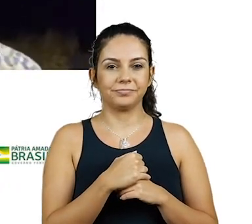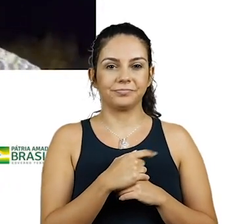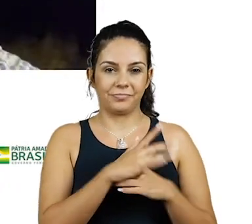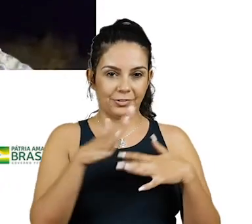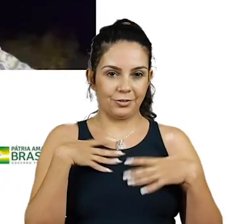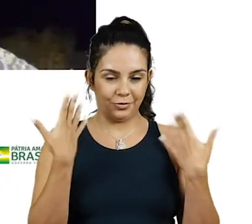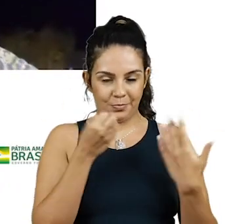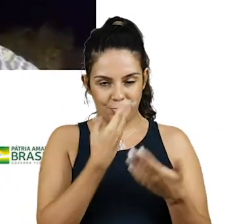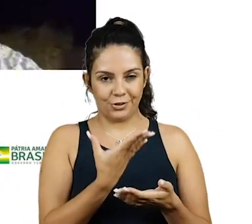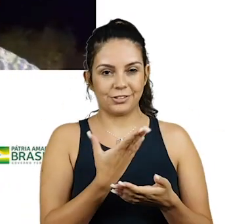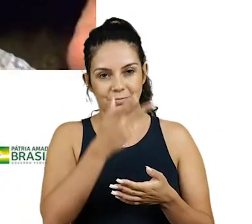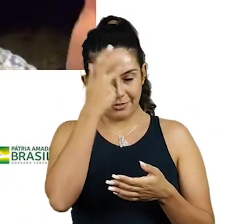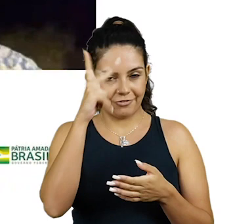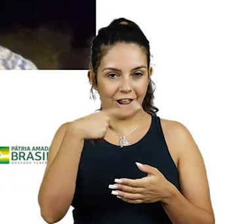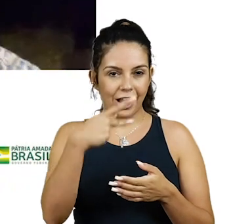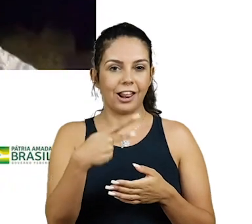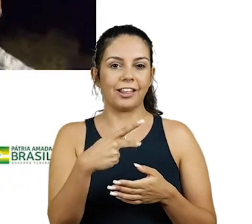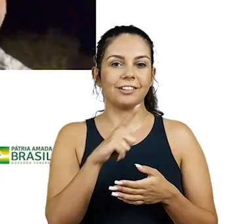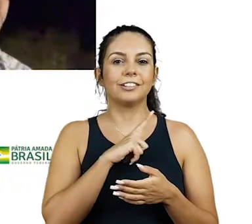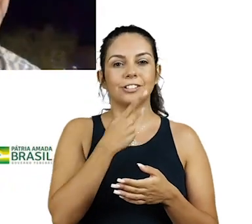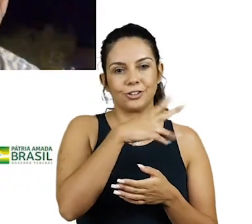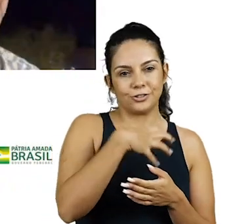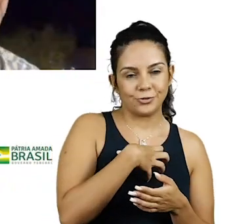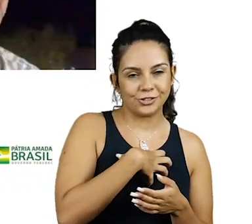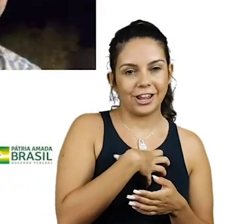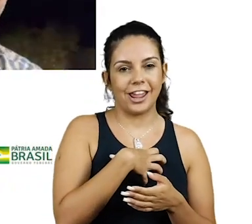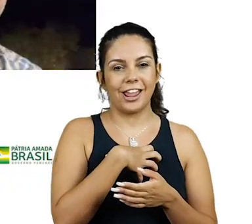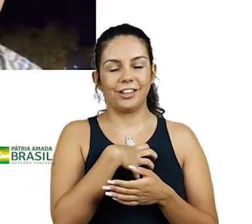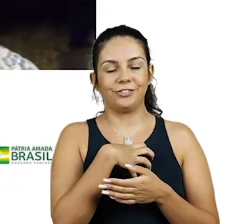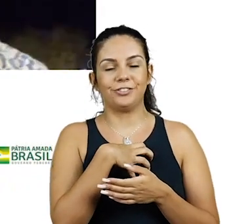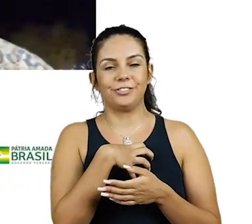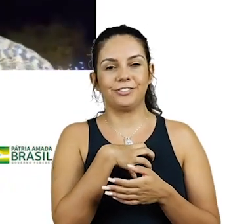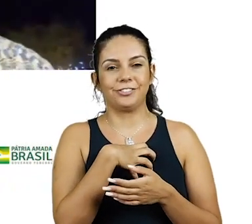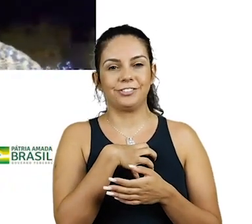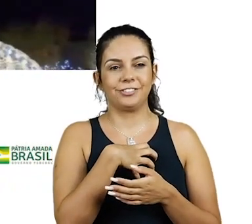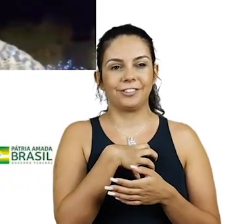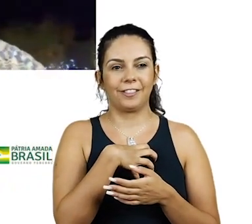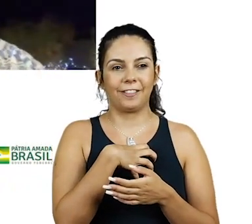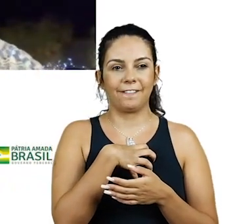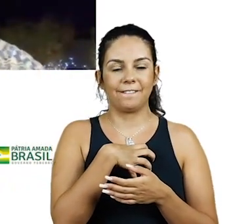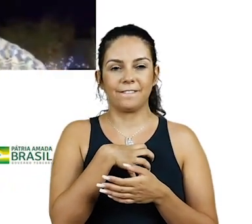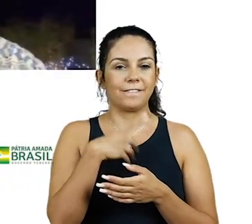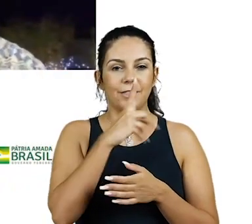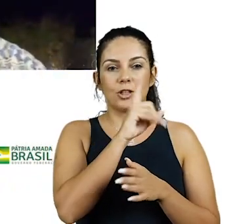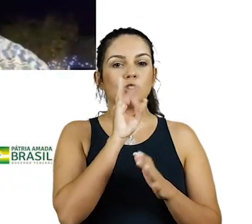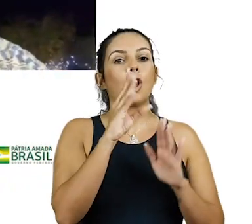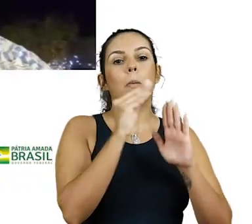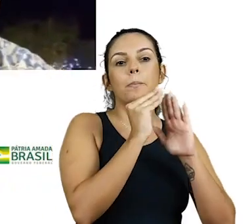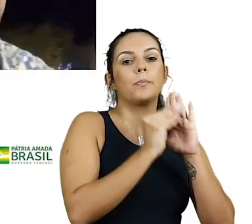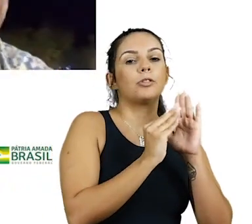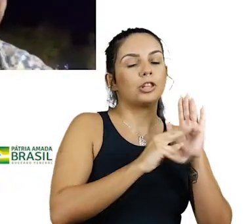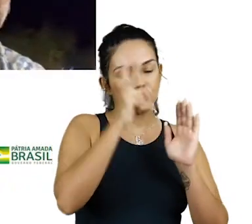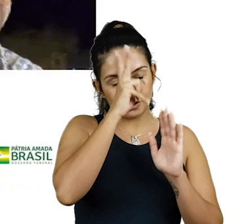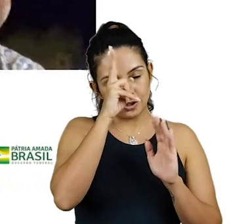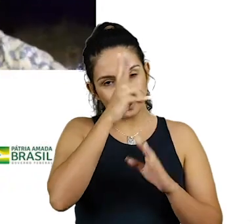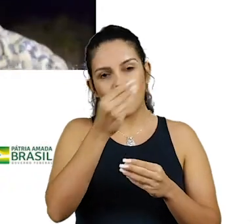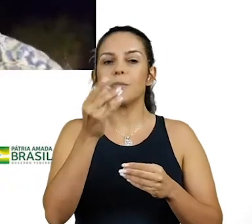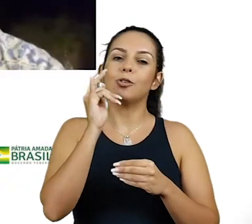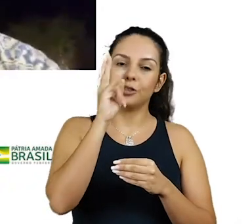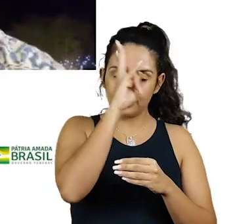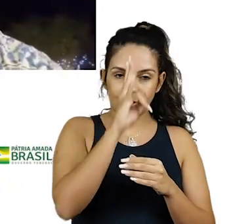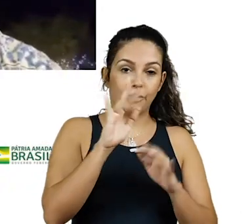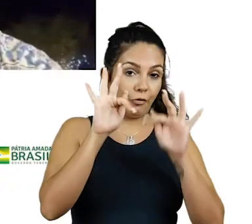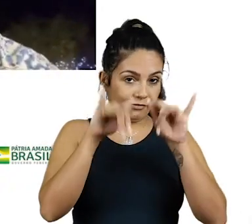Essa surpresa boa de que as pessoas falam assim, realmente tem teu estilo, não necessariamente a tua biografia, muitas histórias ali tem,